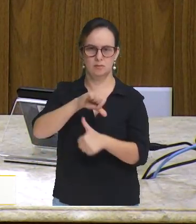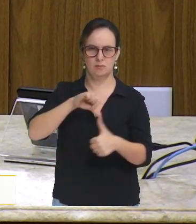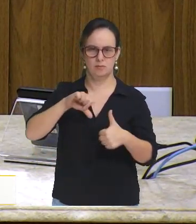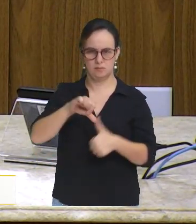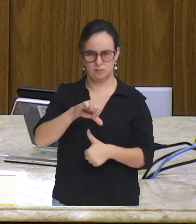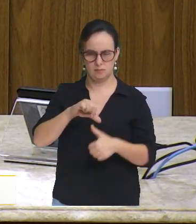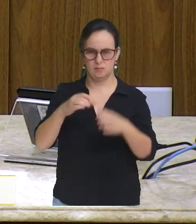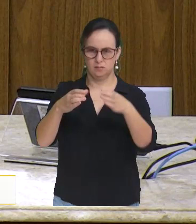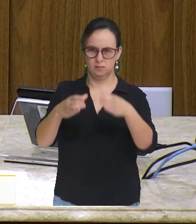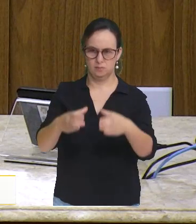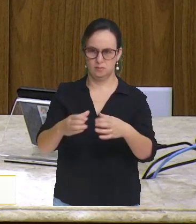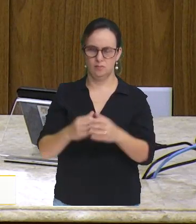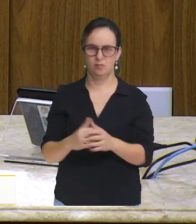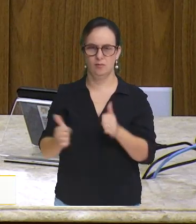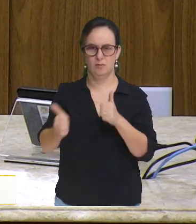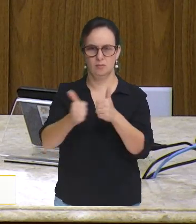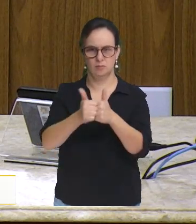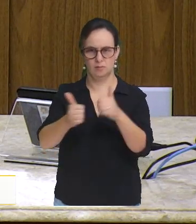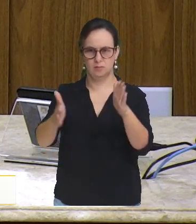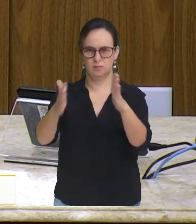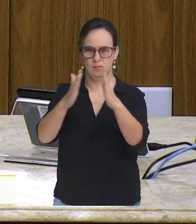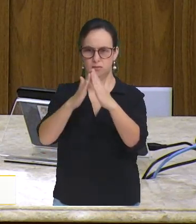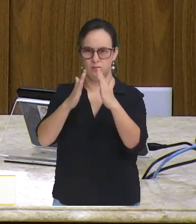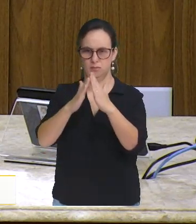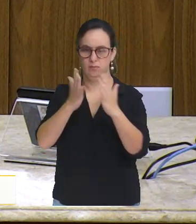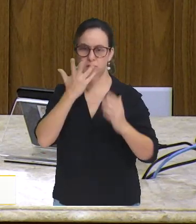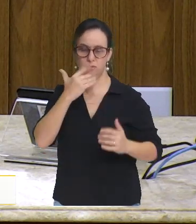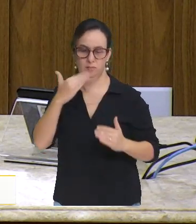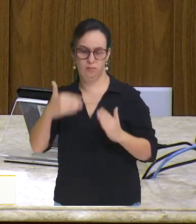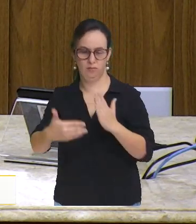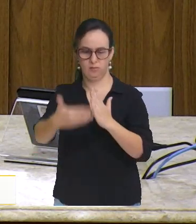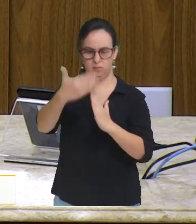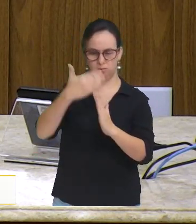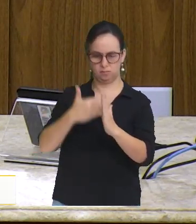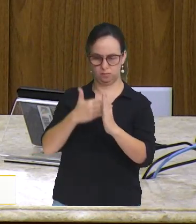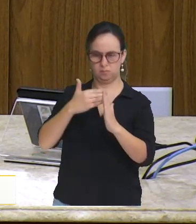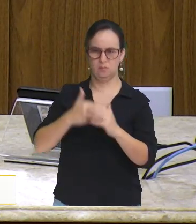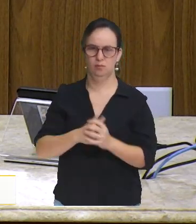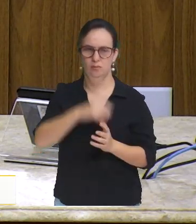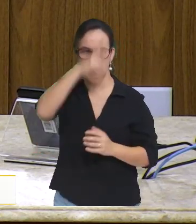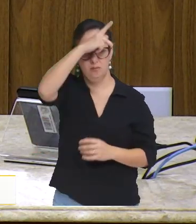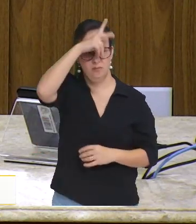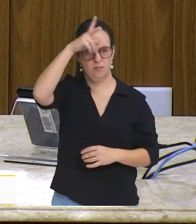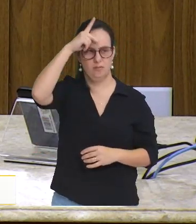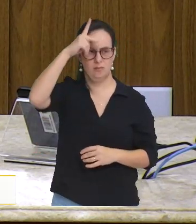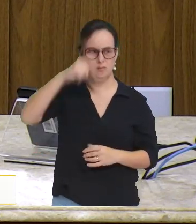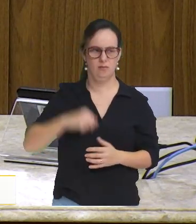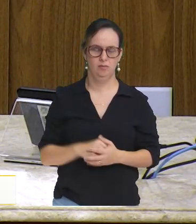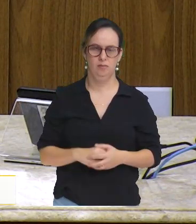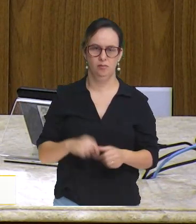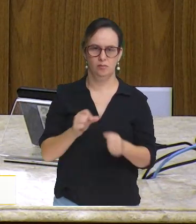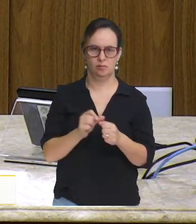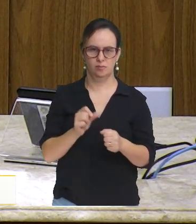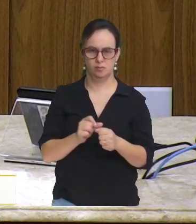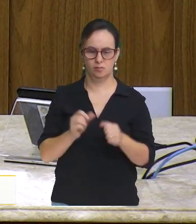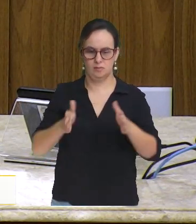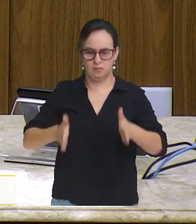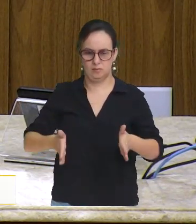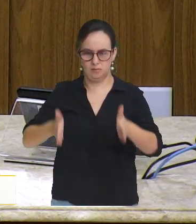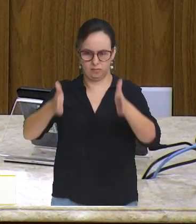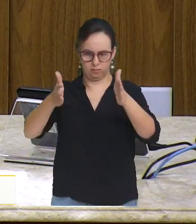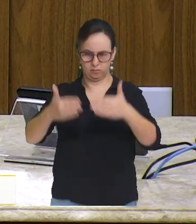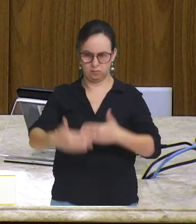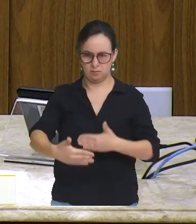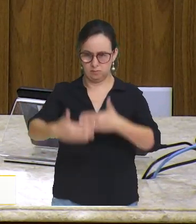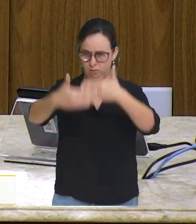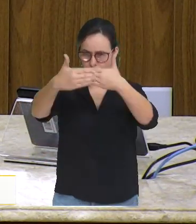Criança... O Poder Executivo está realizando uma obra ali para disponibilizar para a população, né,